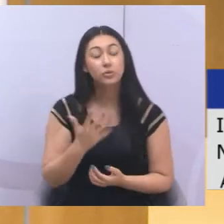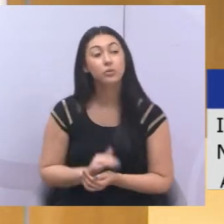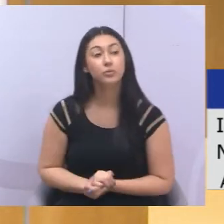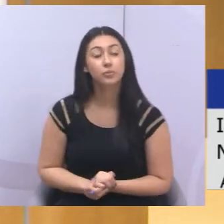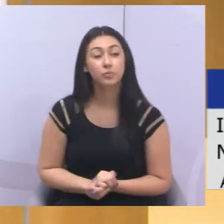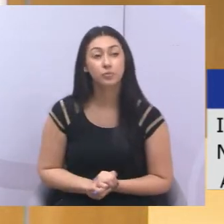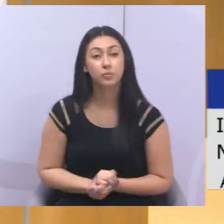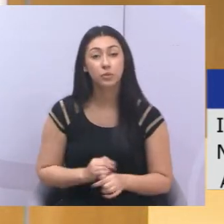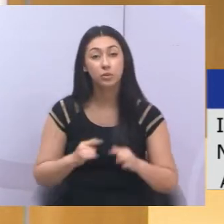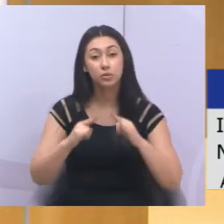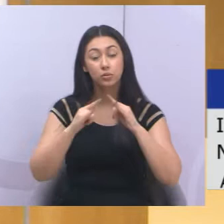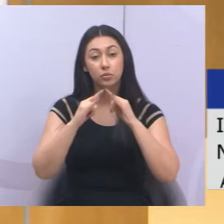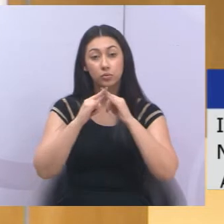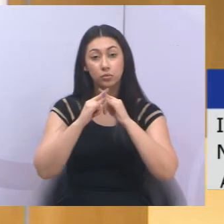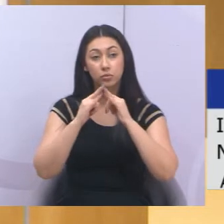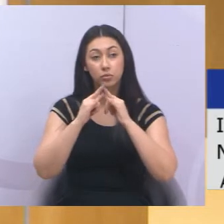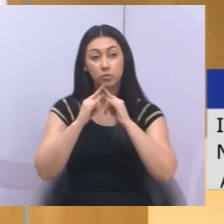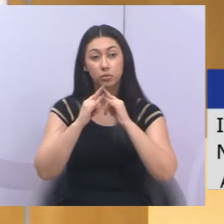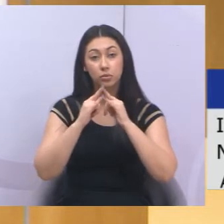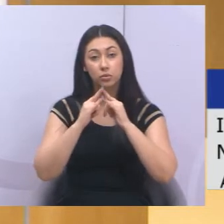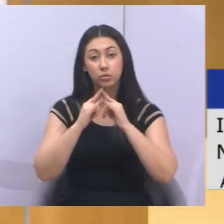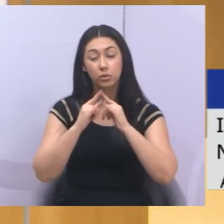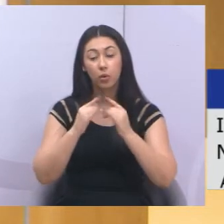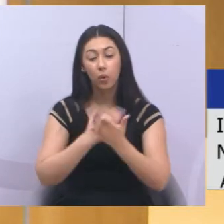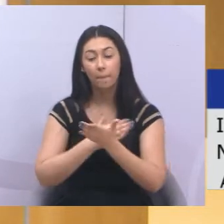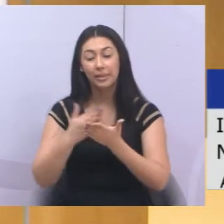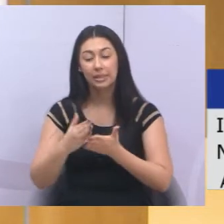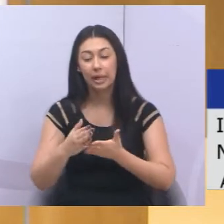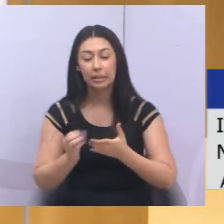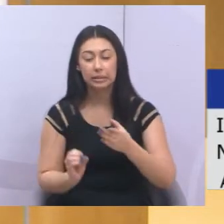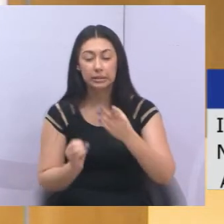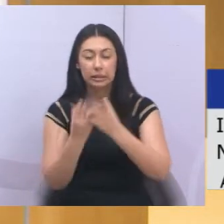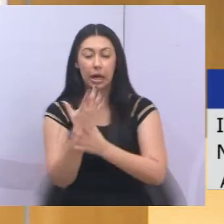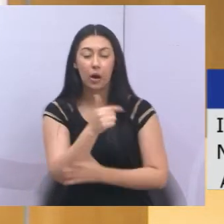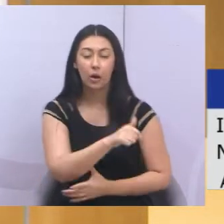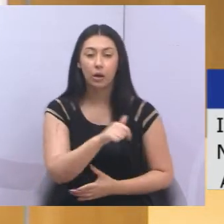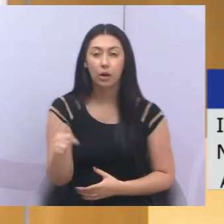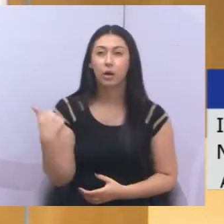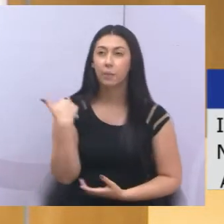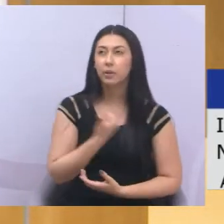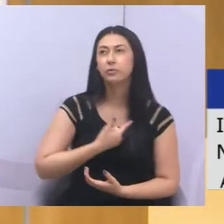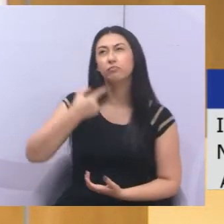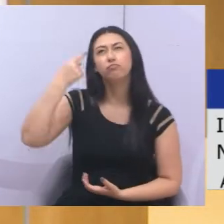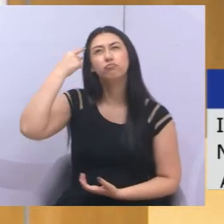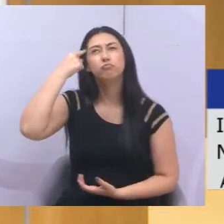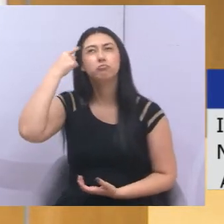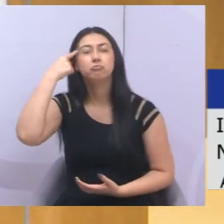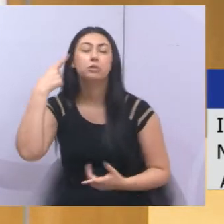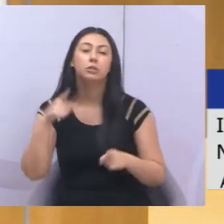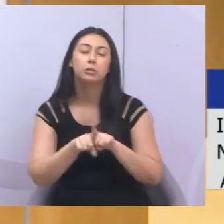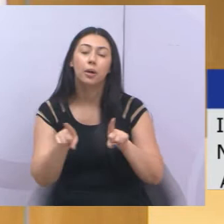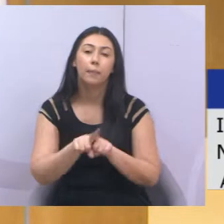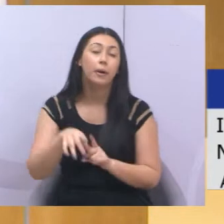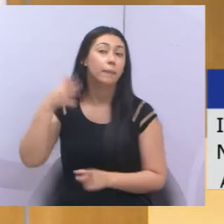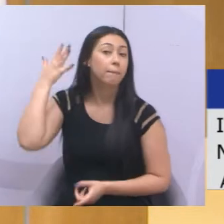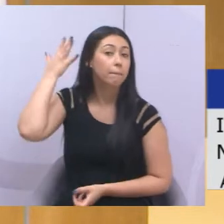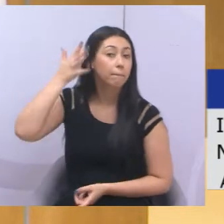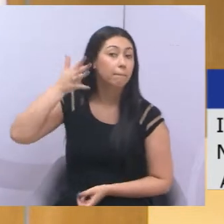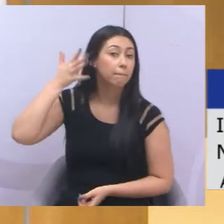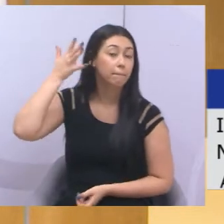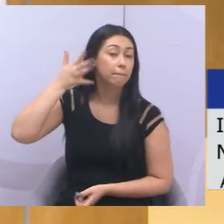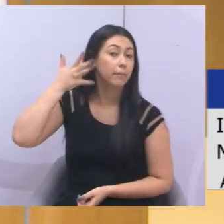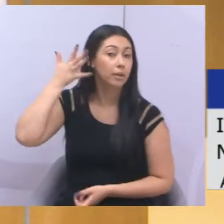instituição de uma semana para a gente refletir, instituir palestras na rede municipal